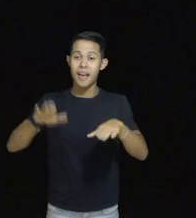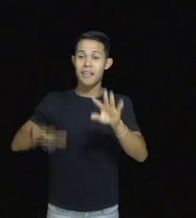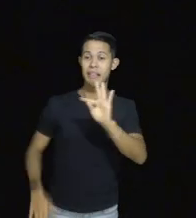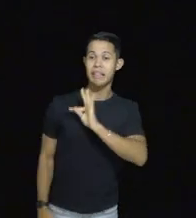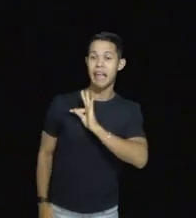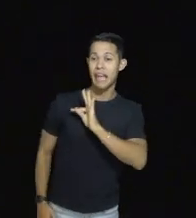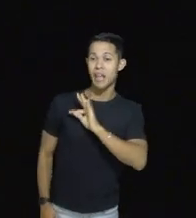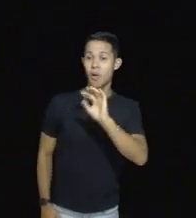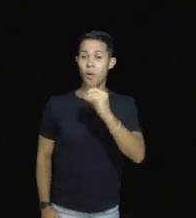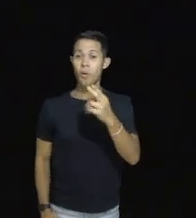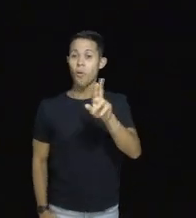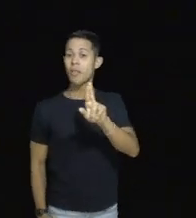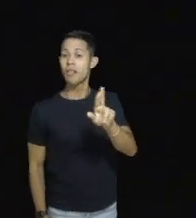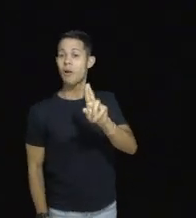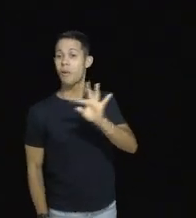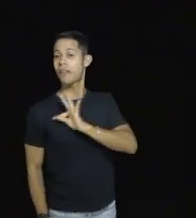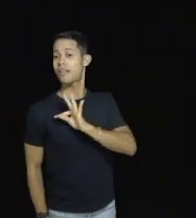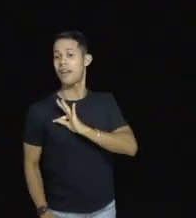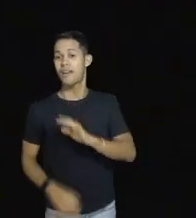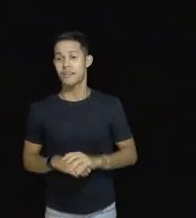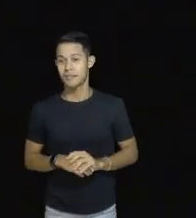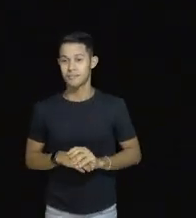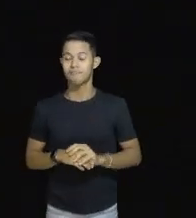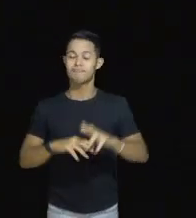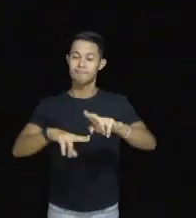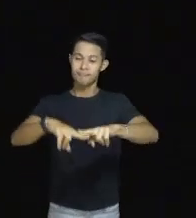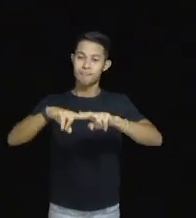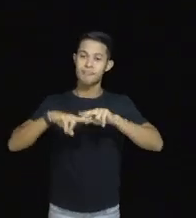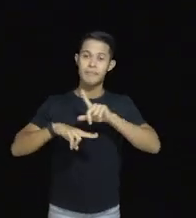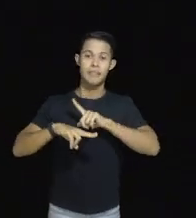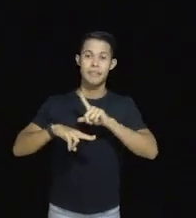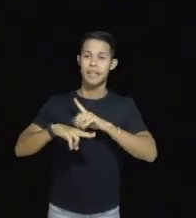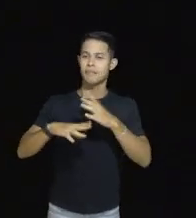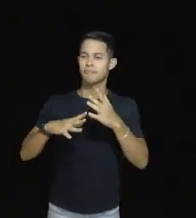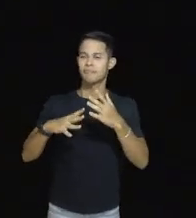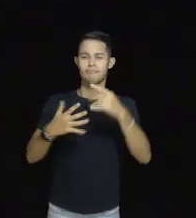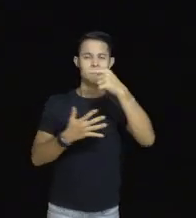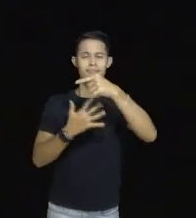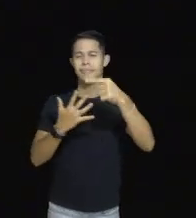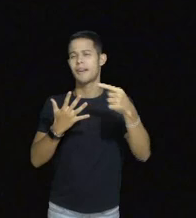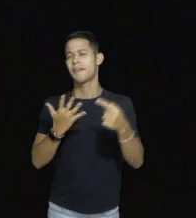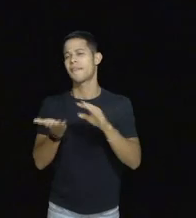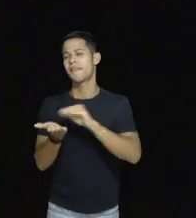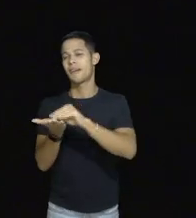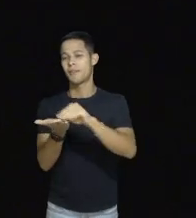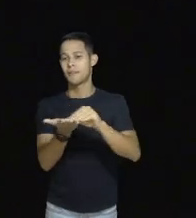nem técnico é. Então, a gente tem muita, assim, as doenças que a gente... Eu sempre